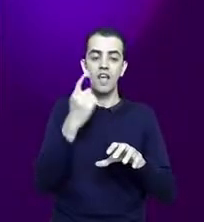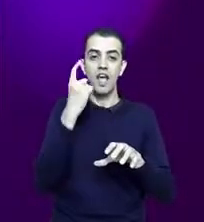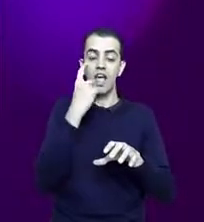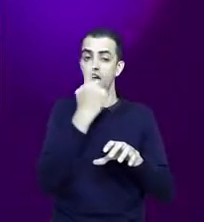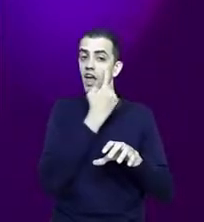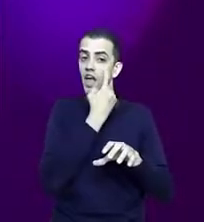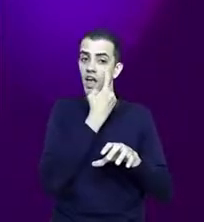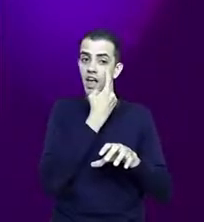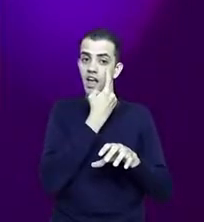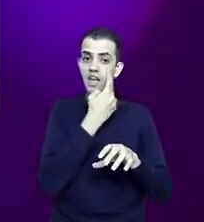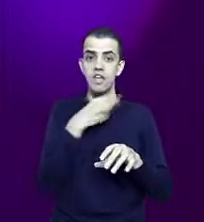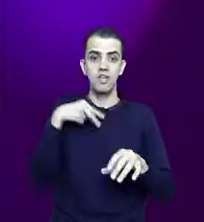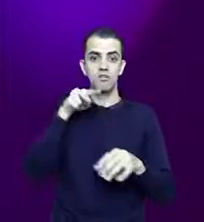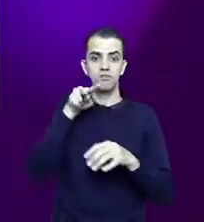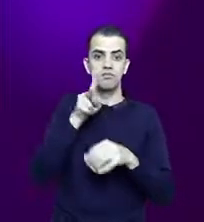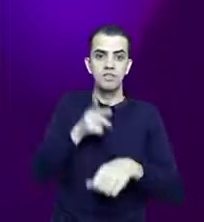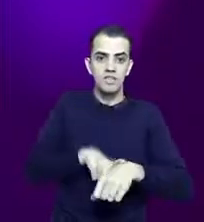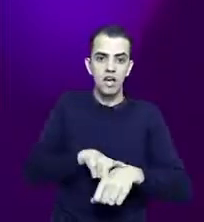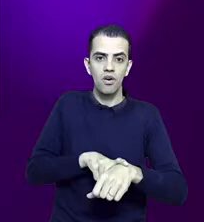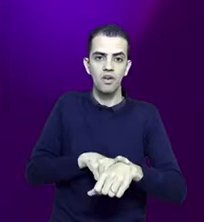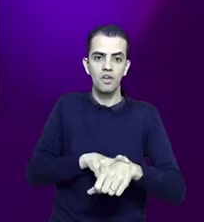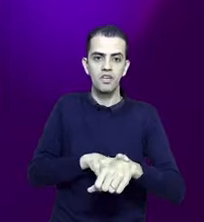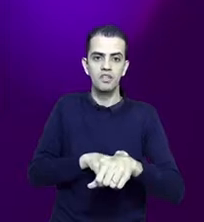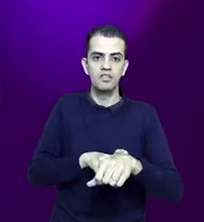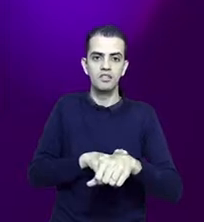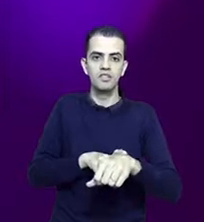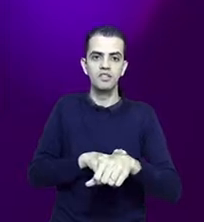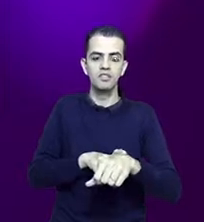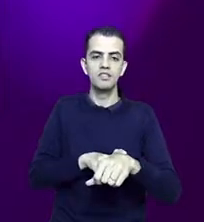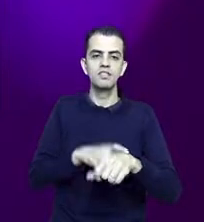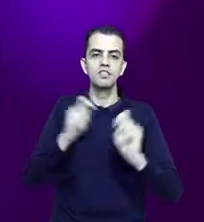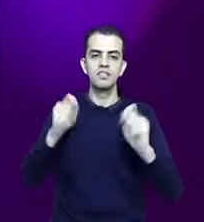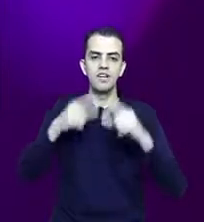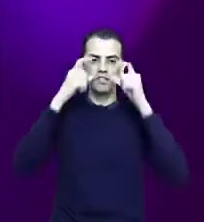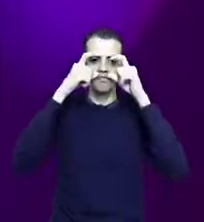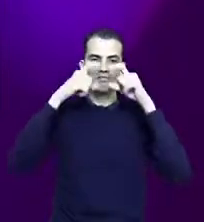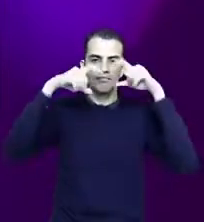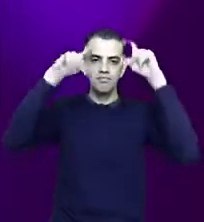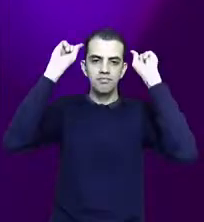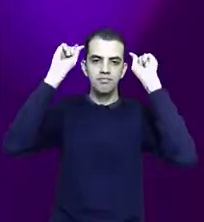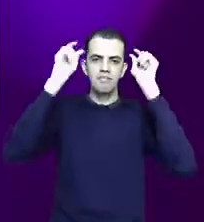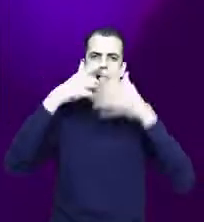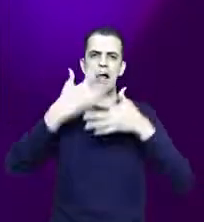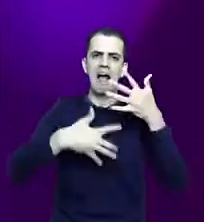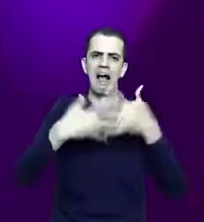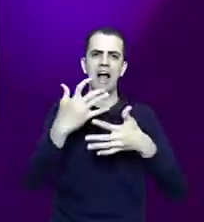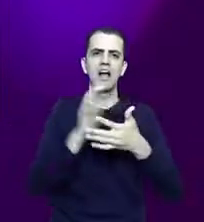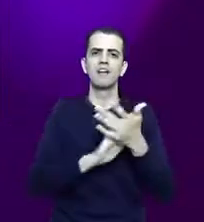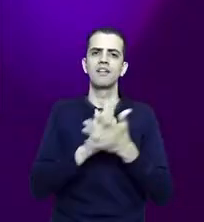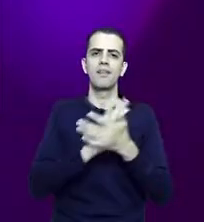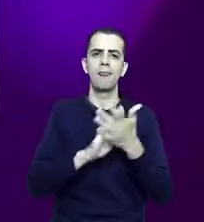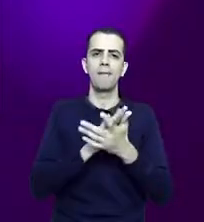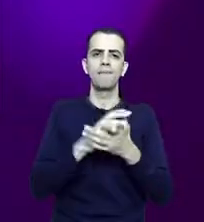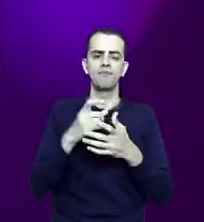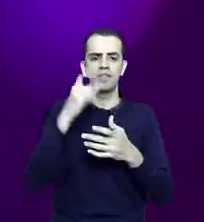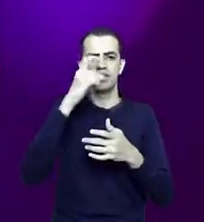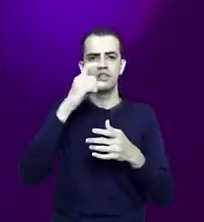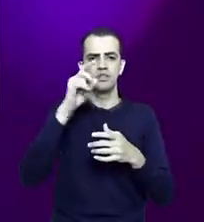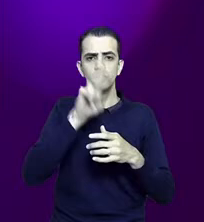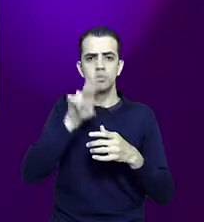cirurgião, é o que eu estou vendo durante a cirurgia. Posso tirar esse óculos de forma fácil, ele não atrapalha, se não for usado há muito